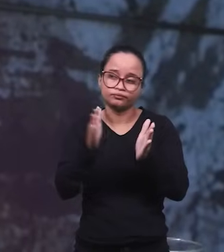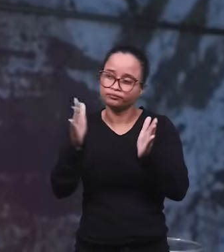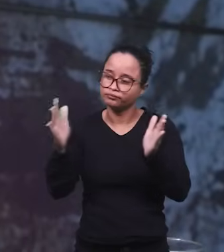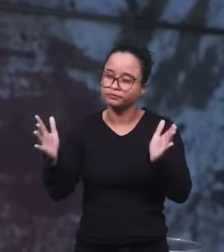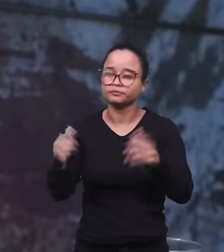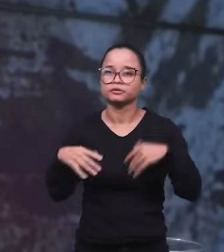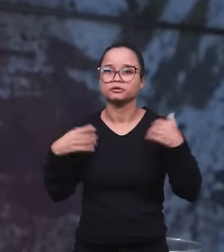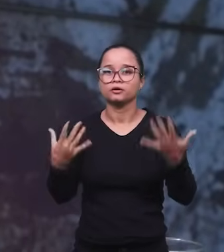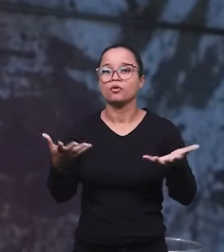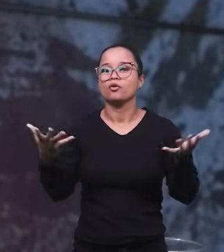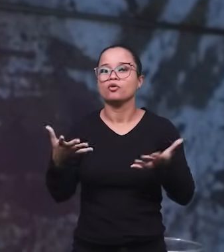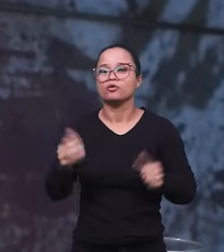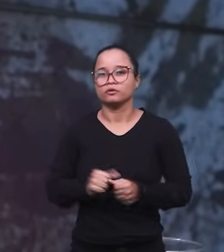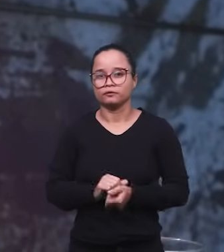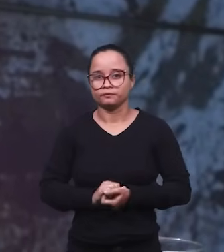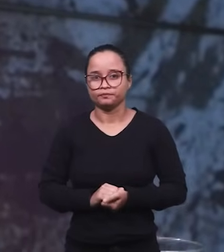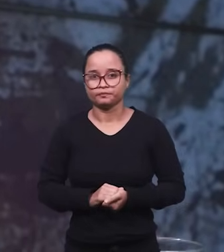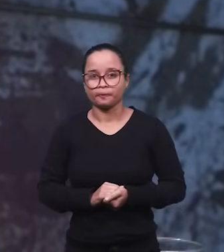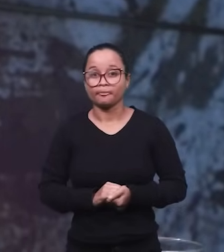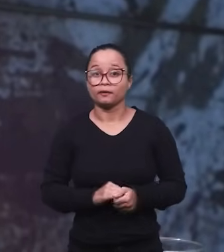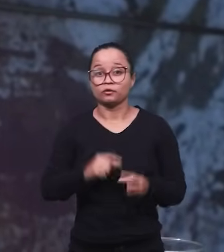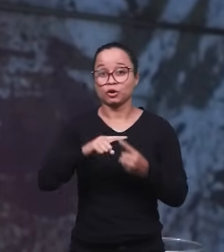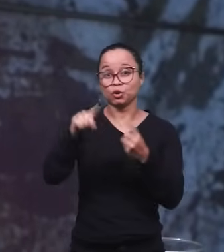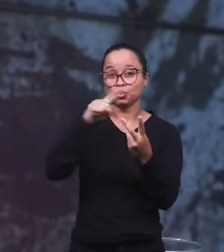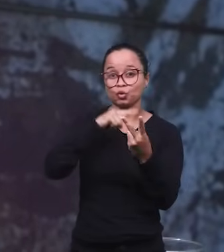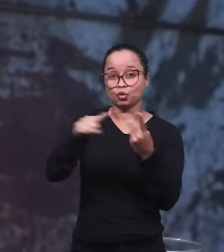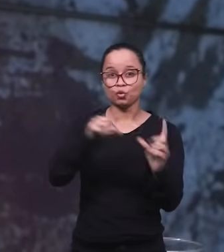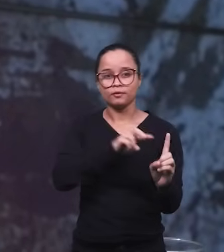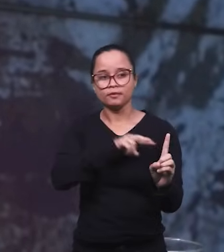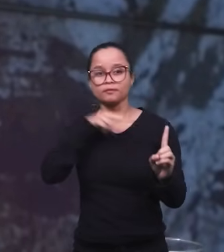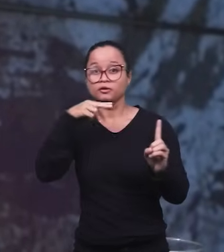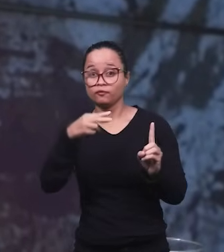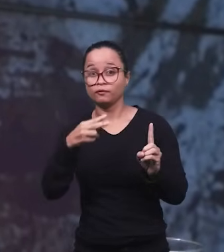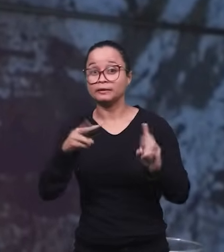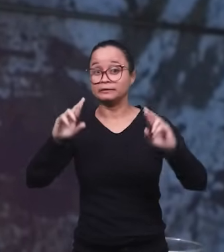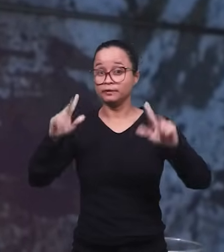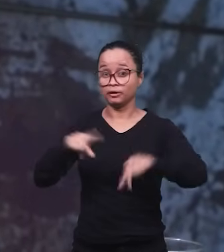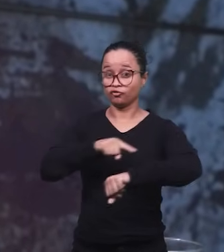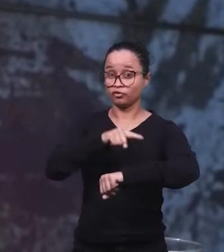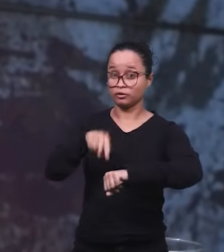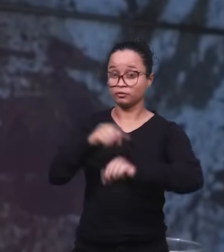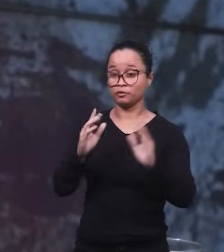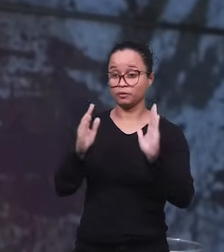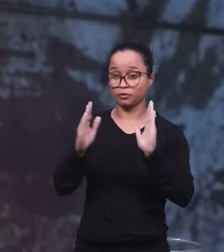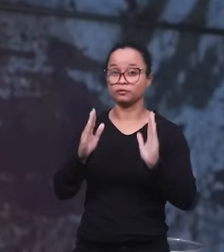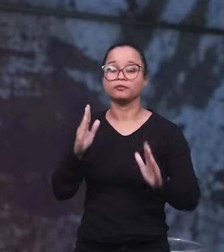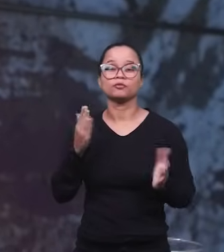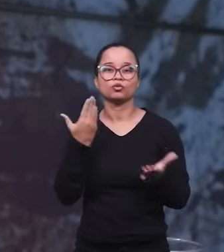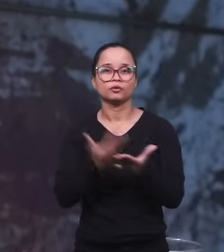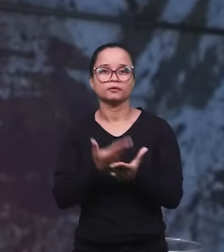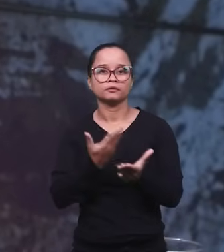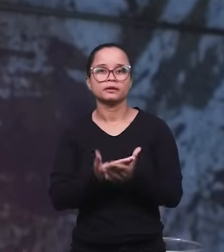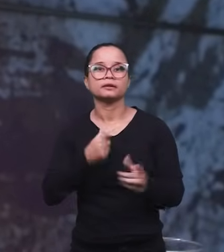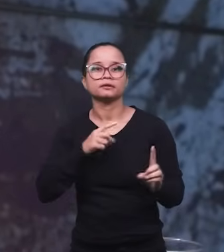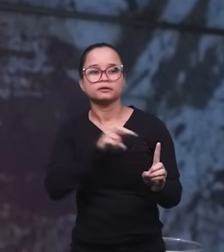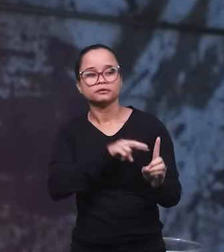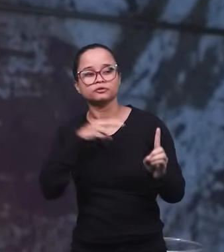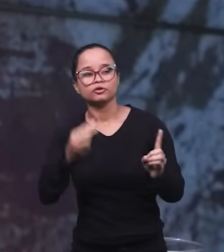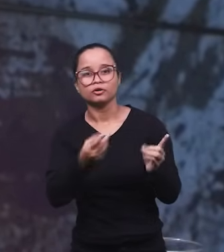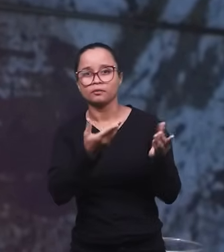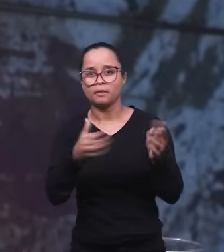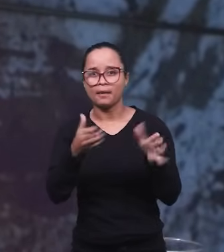o tempo ele é estudado de 2 perspectivas diferentes. Então nós temos assim a nossa